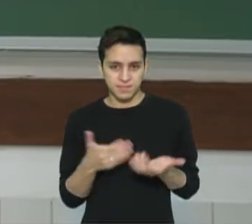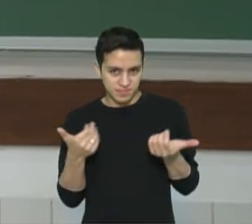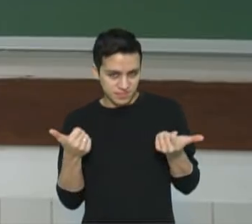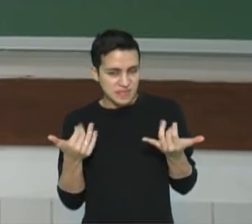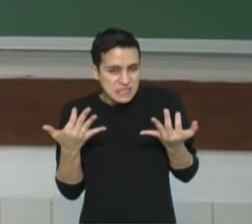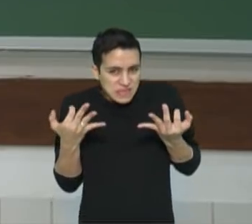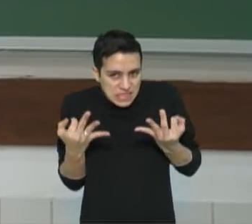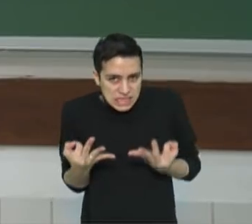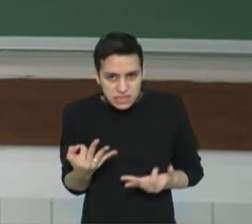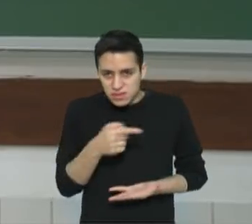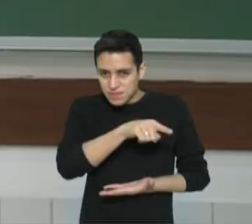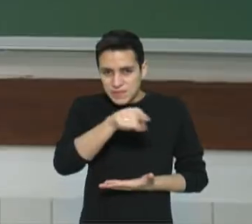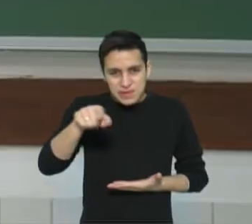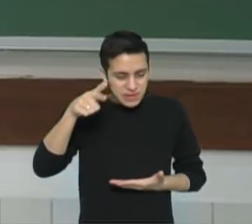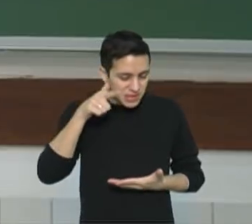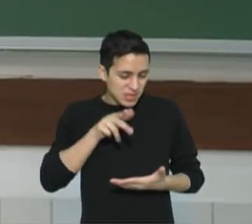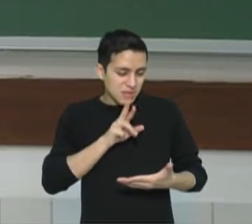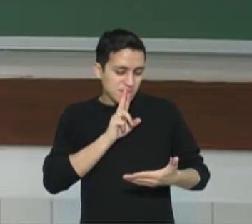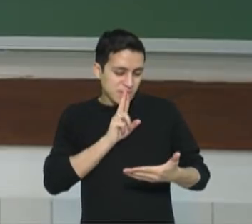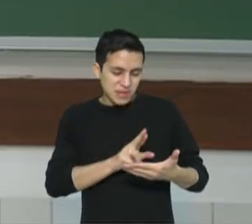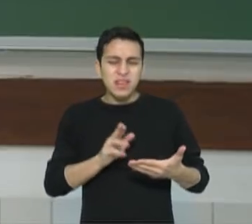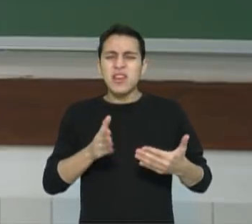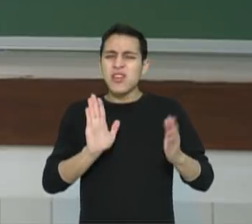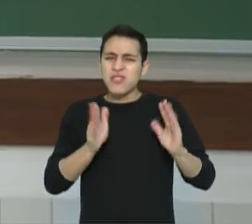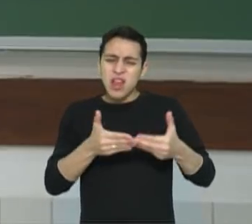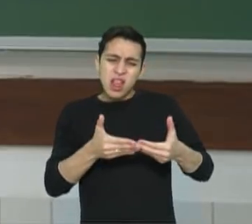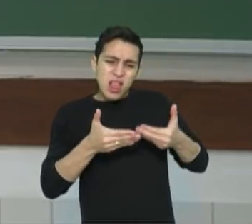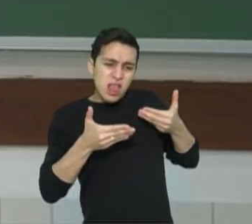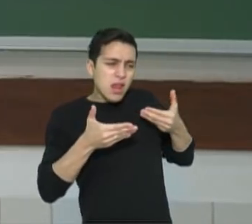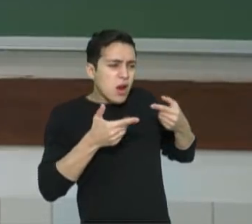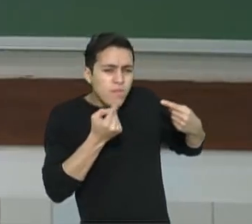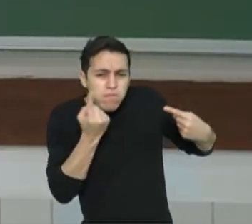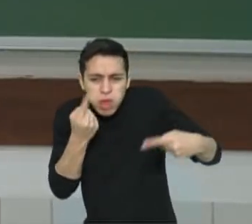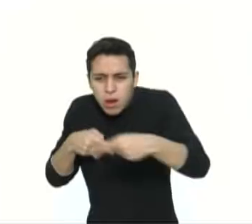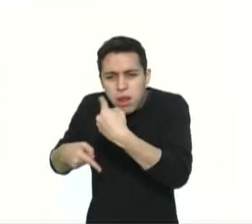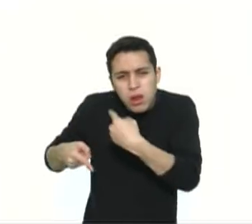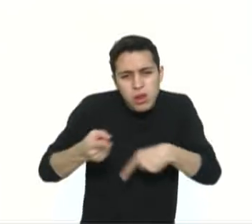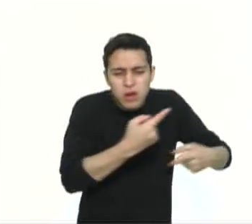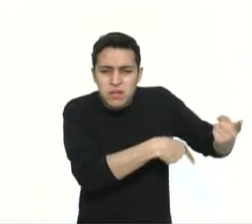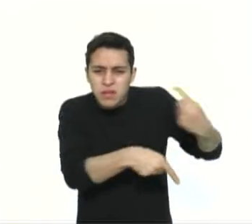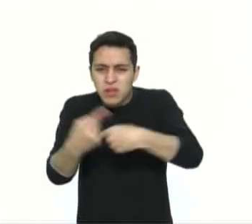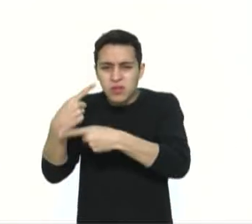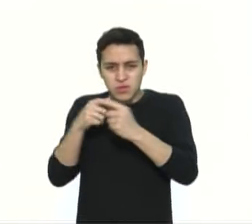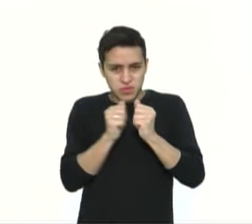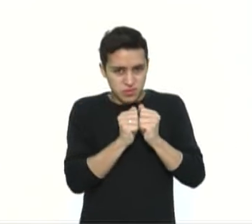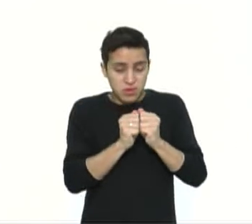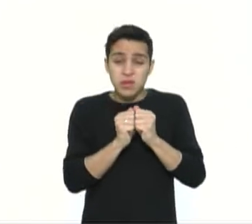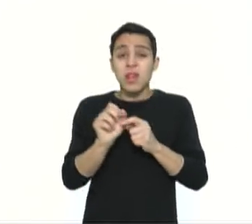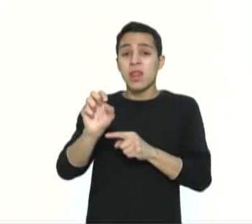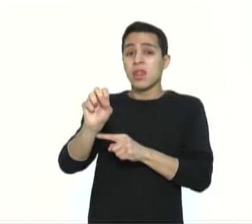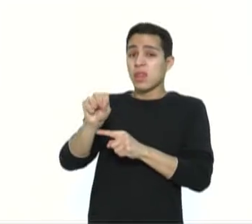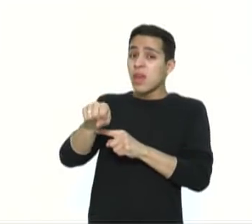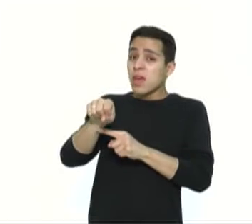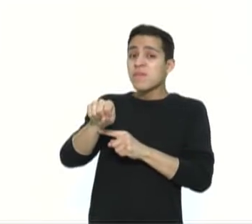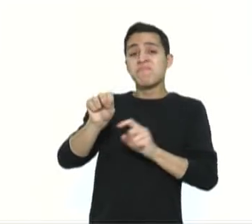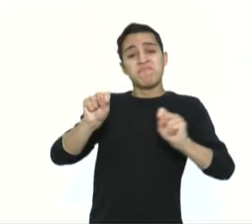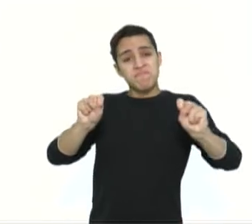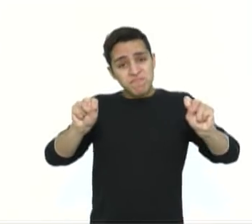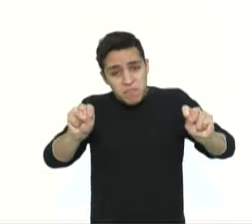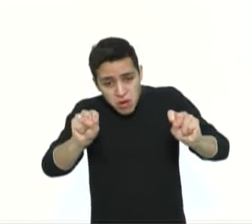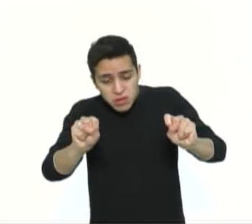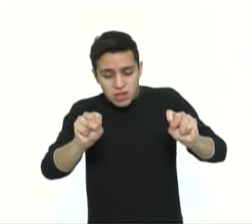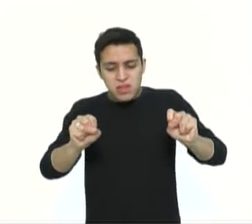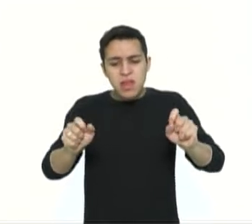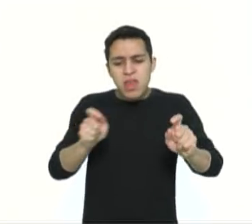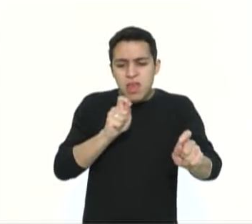com certeza você conseguiu responder, né? A gente já discutiu isso aqui junto. Veja lá, sim, né? Poderia acompanhar